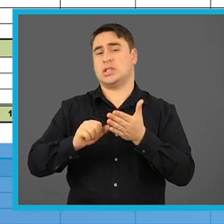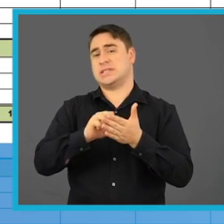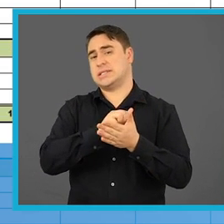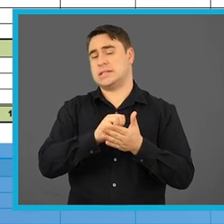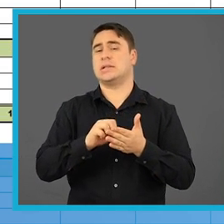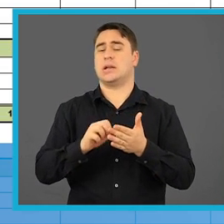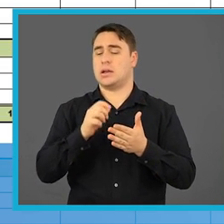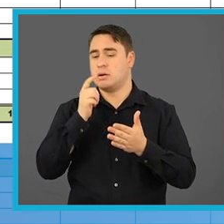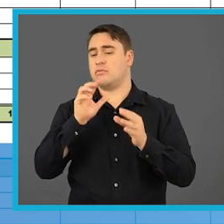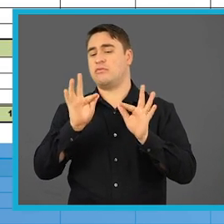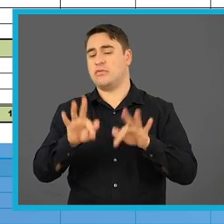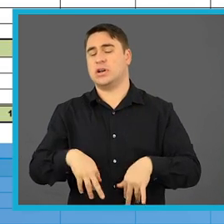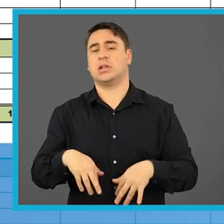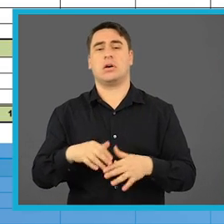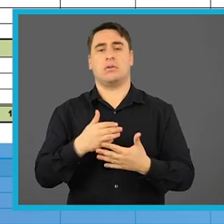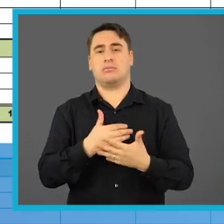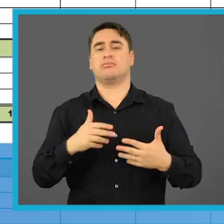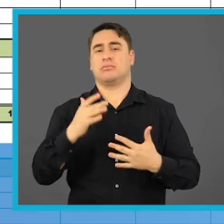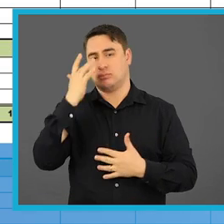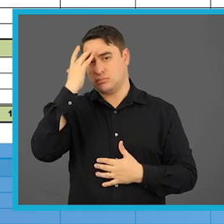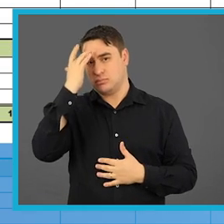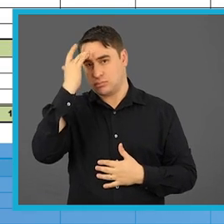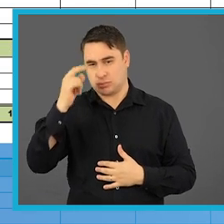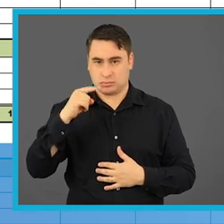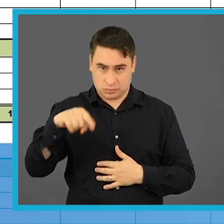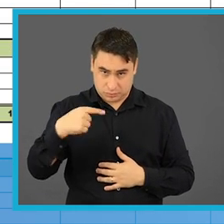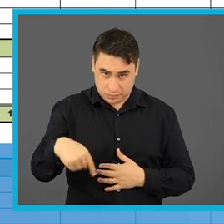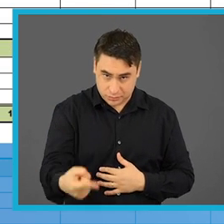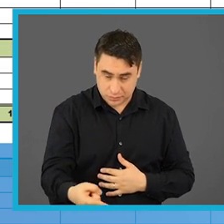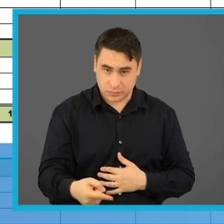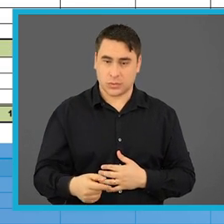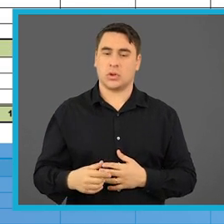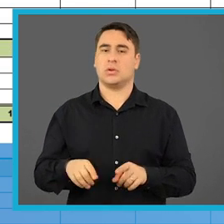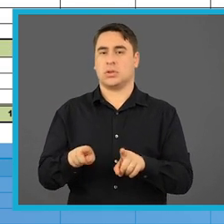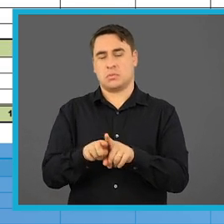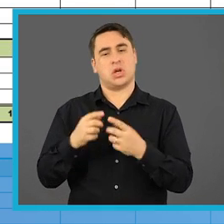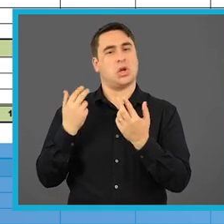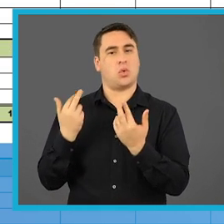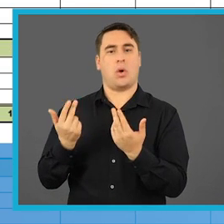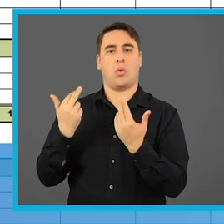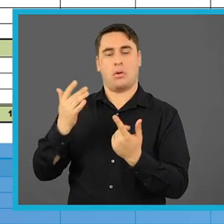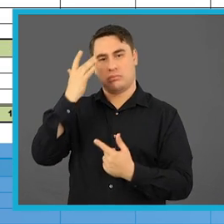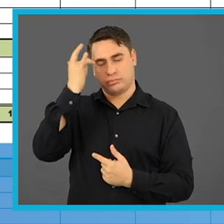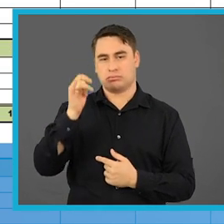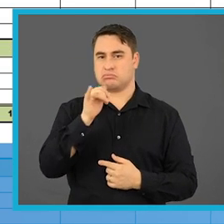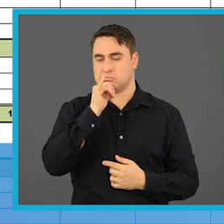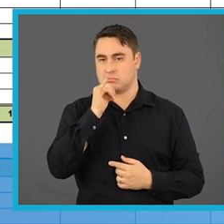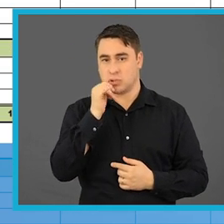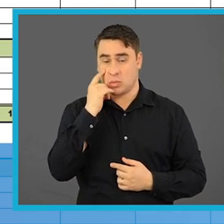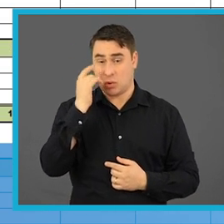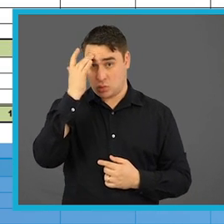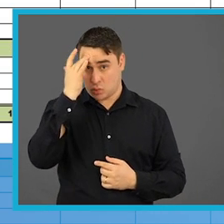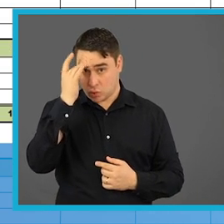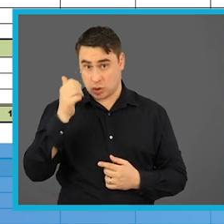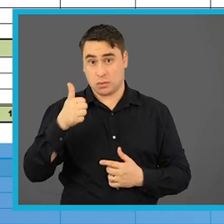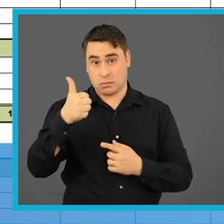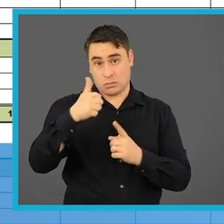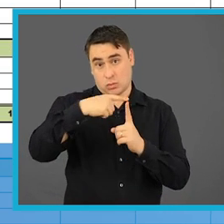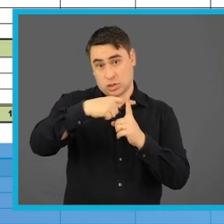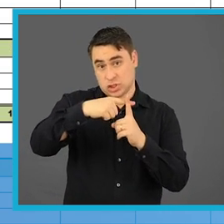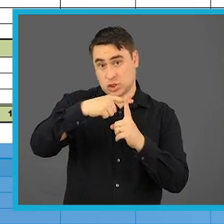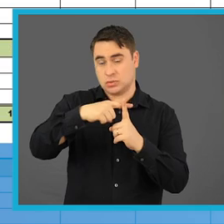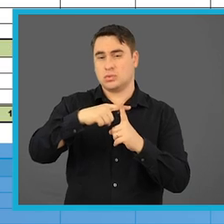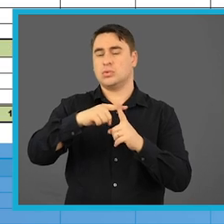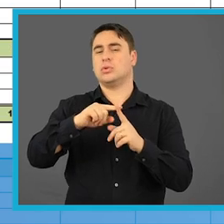saldo inicial, dá o saldo final e vai para o outro dia. No outro dia, olha, temos aqui um movimento que foi